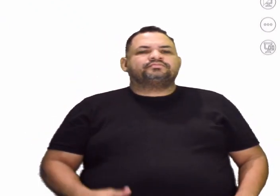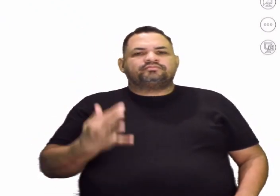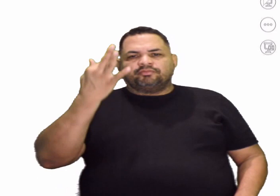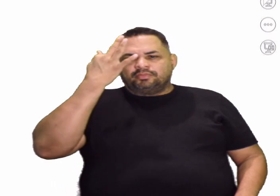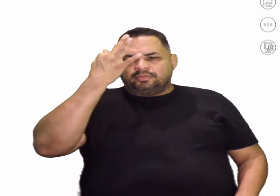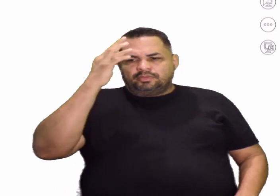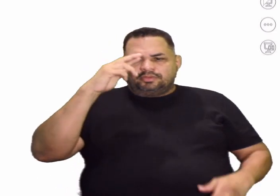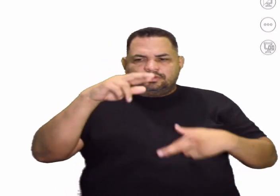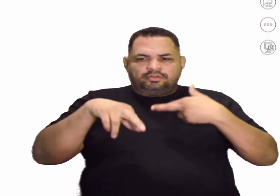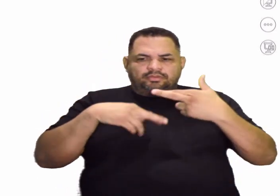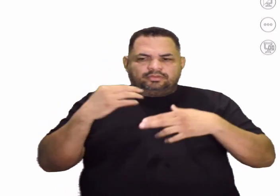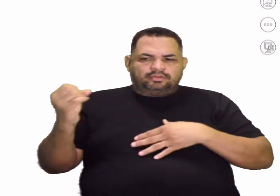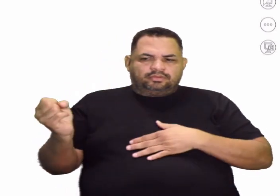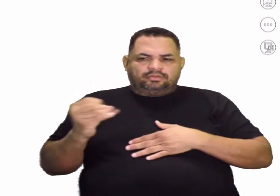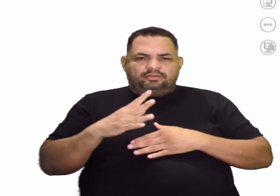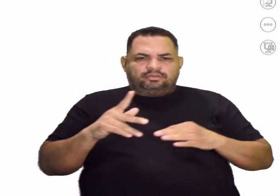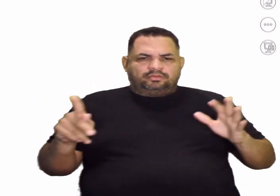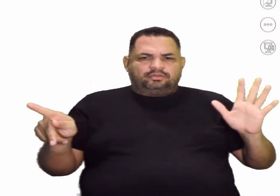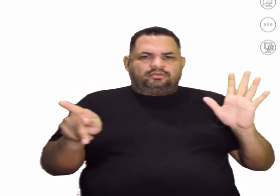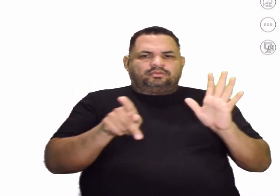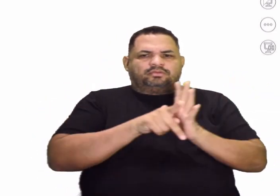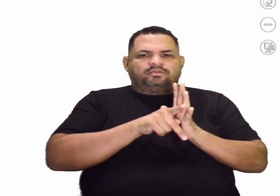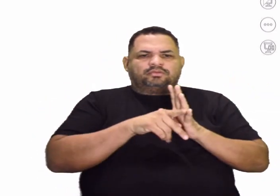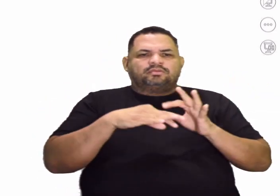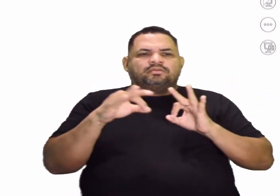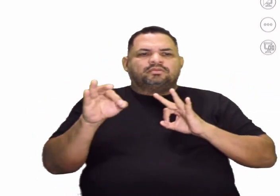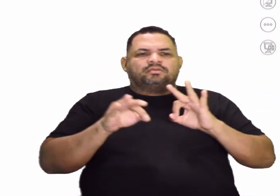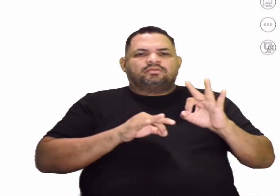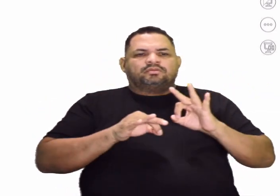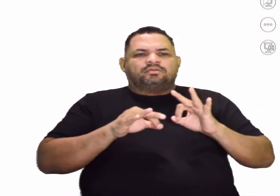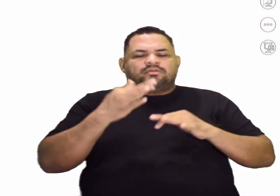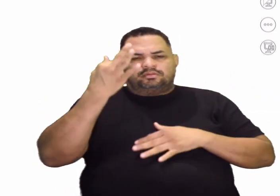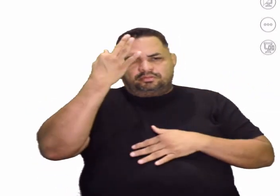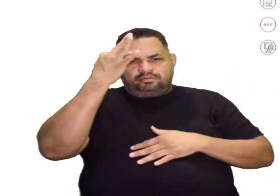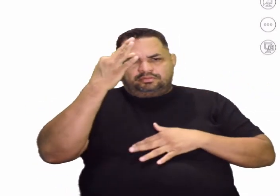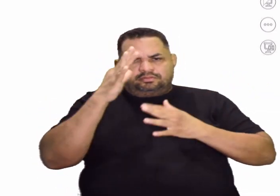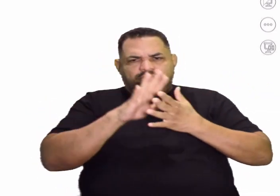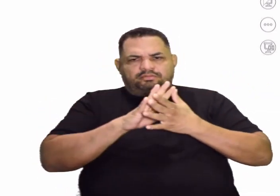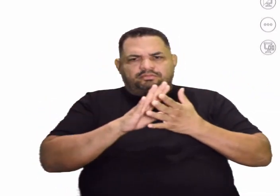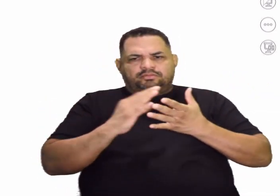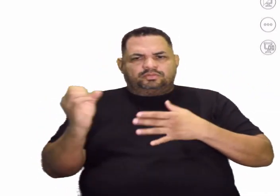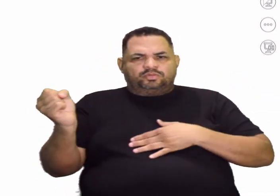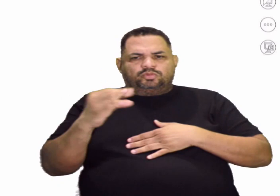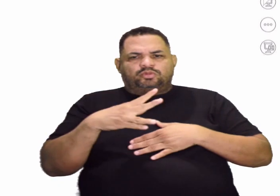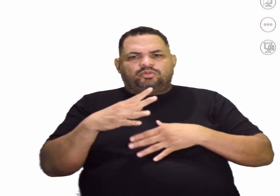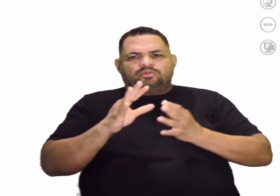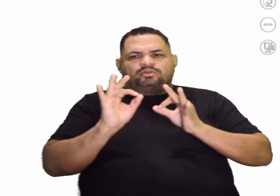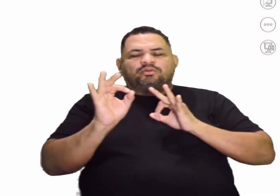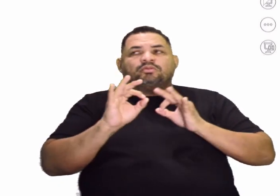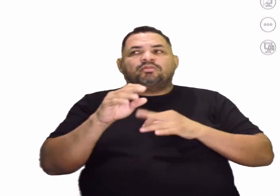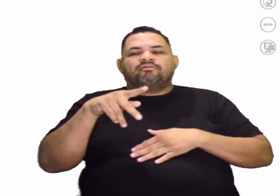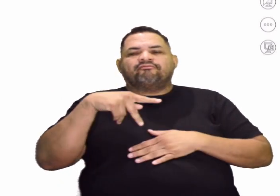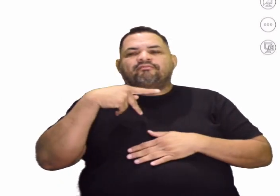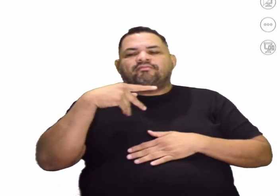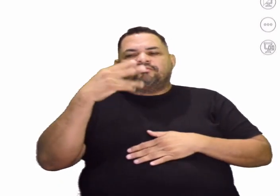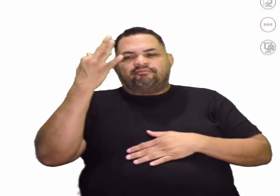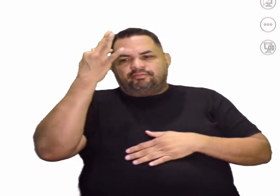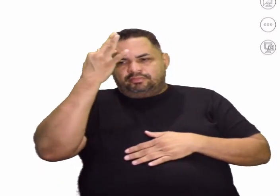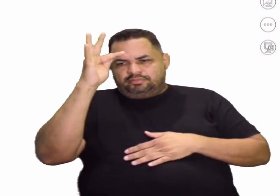filosofia renascentista, especificamente a filosofia. A filosofia renascentista é um novo jeito de filosofar.